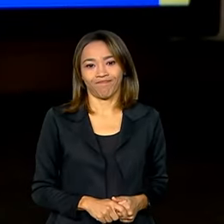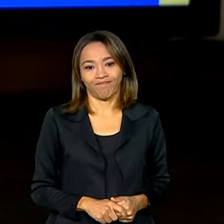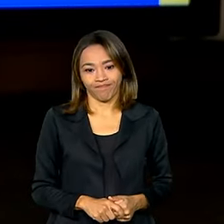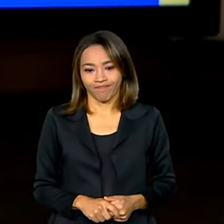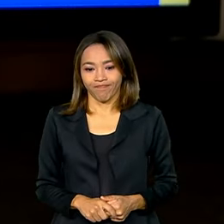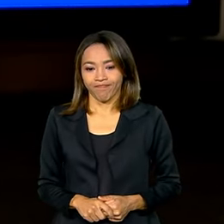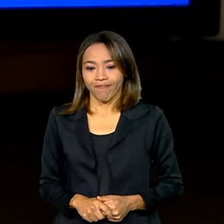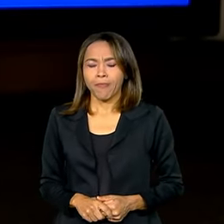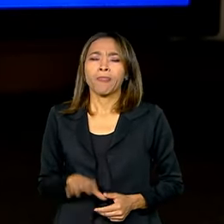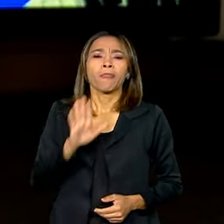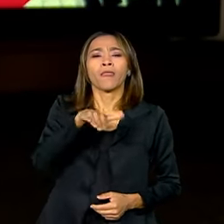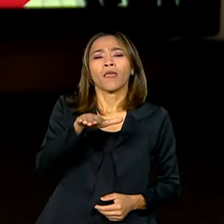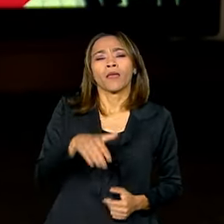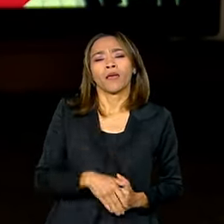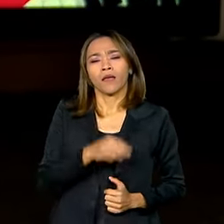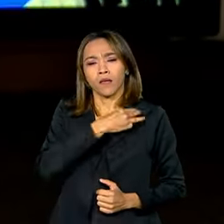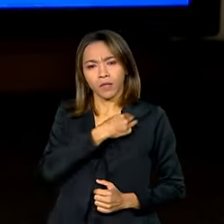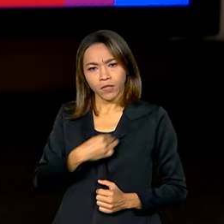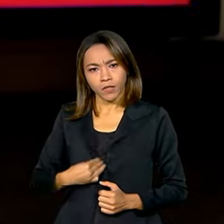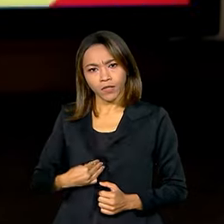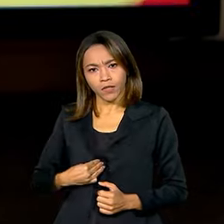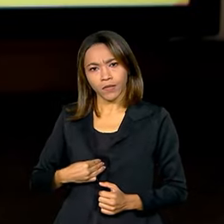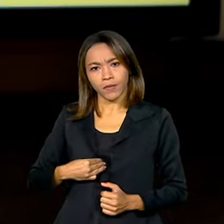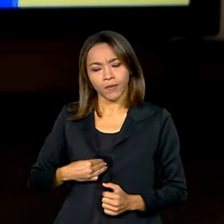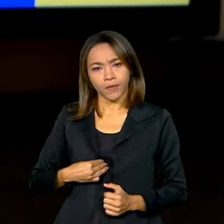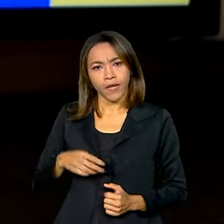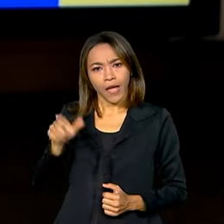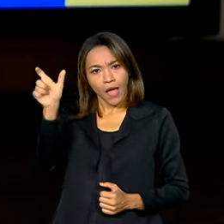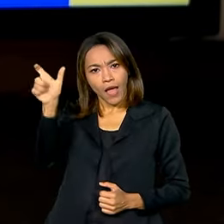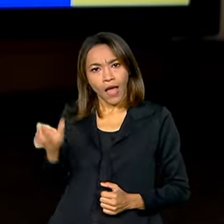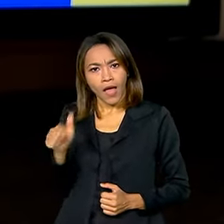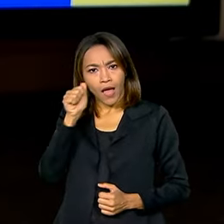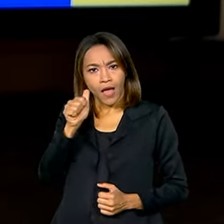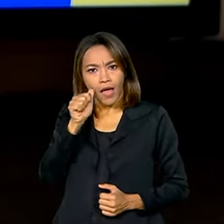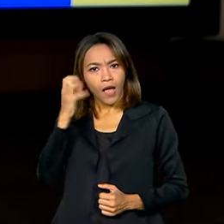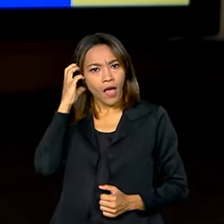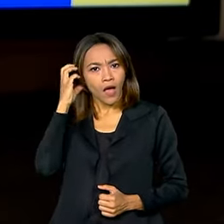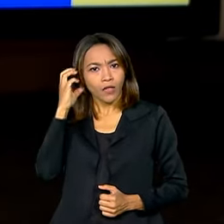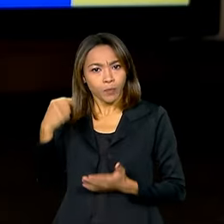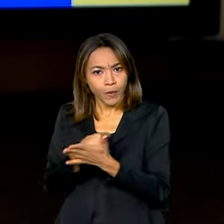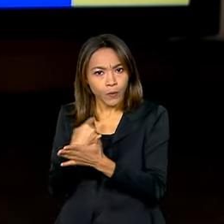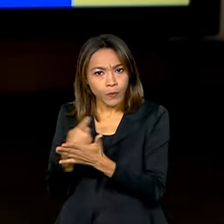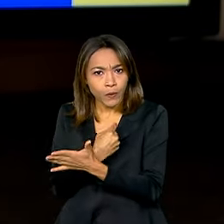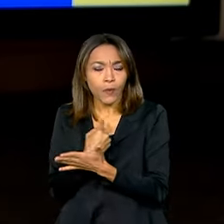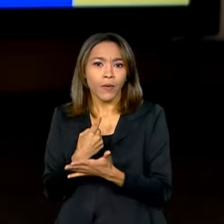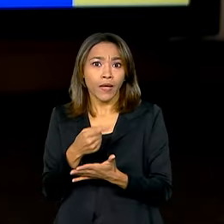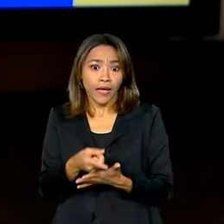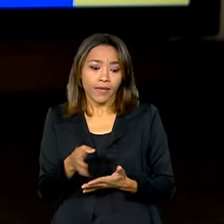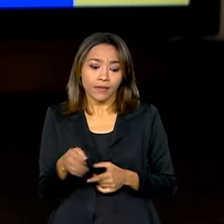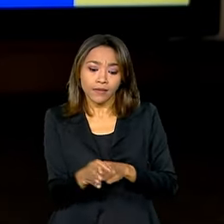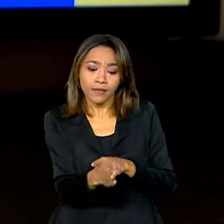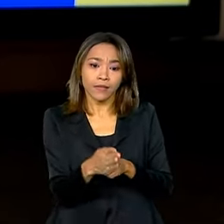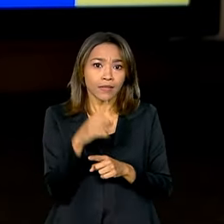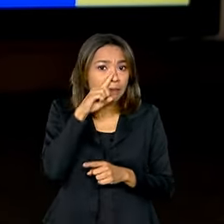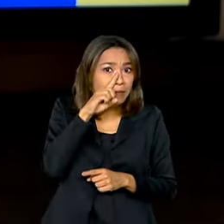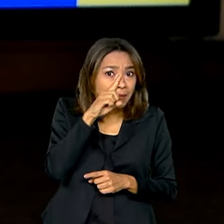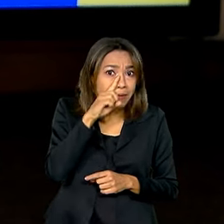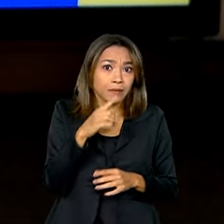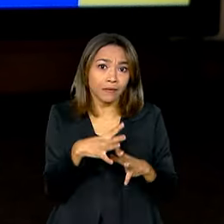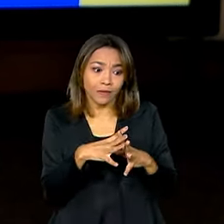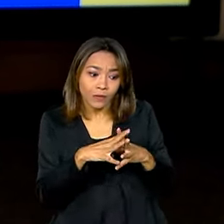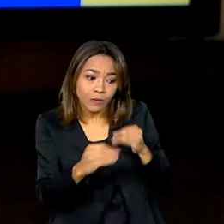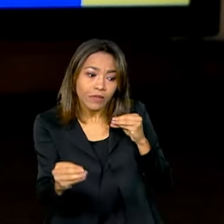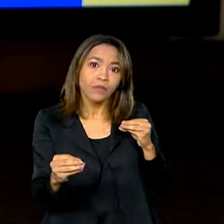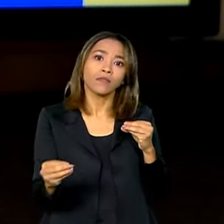Ministro, a Karine perguntou aí, falou sobre essas espécies, né, que são ameaçadas. Antes a gente teve